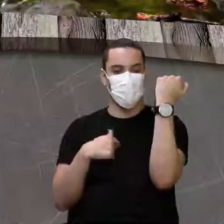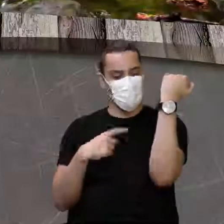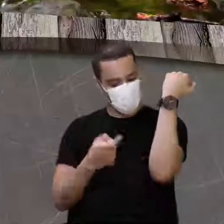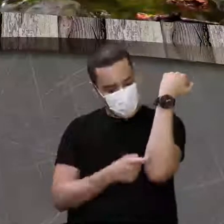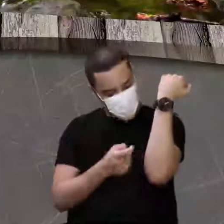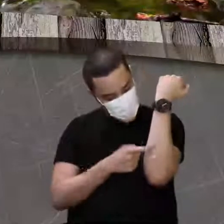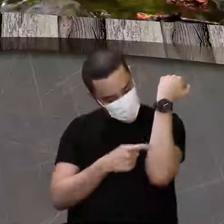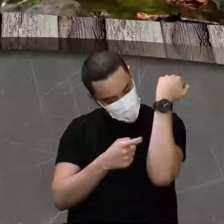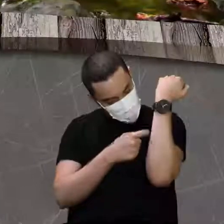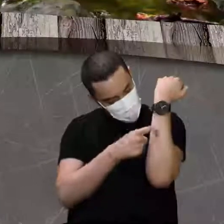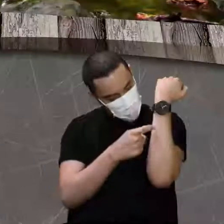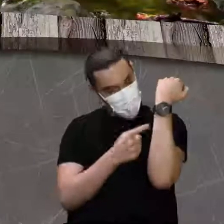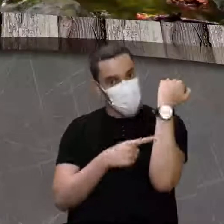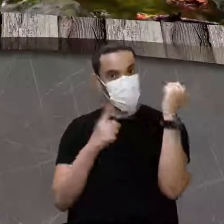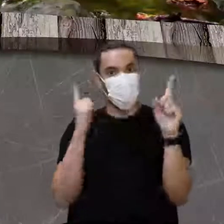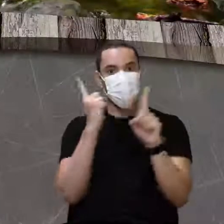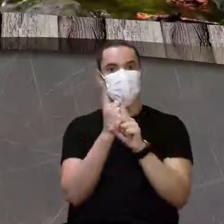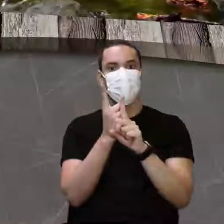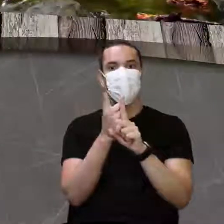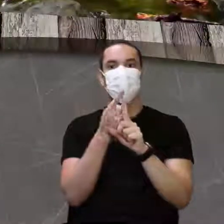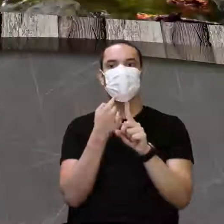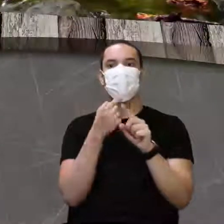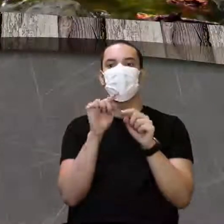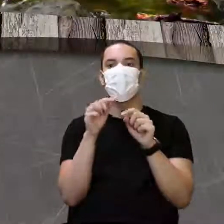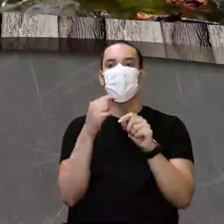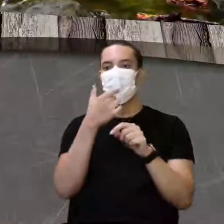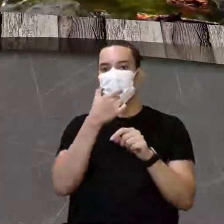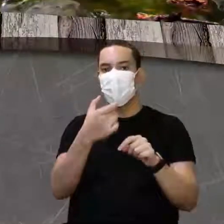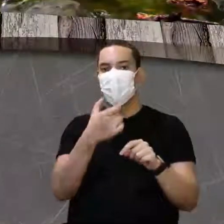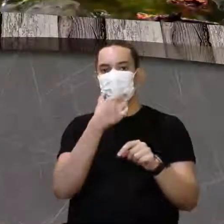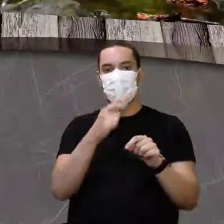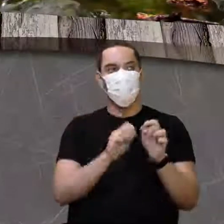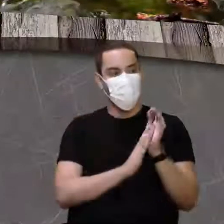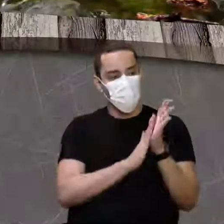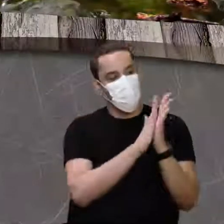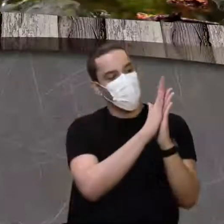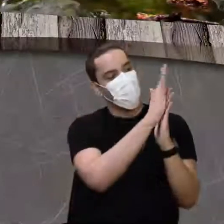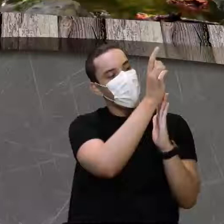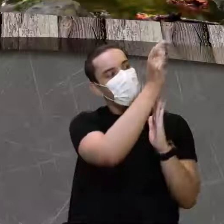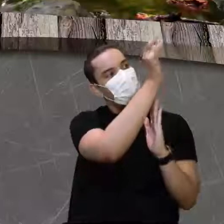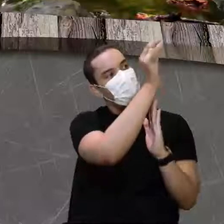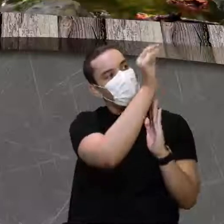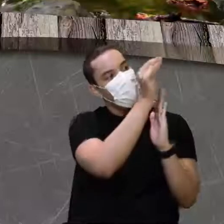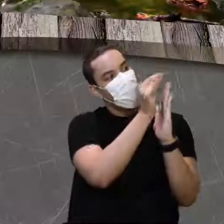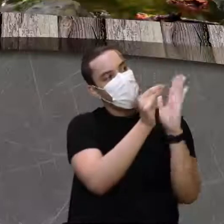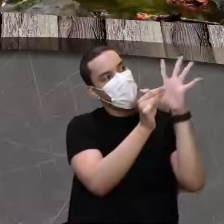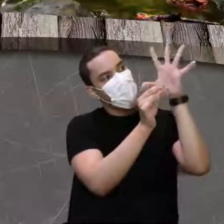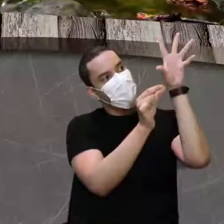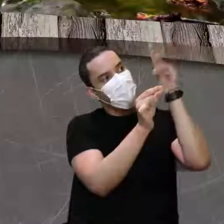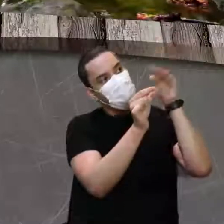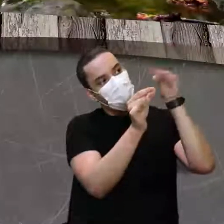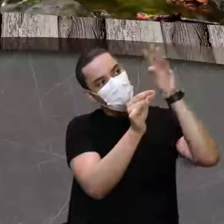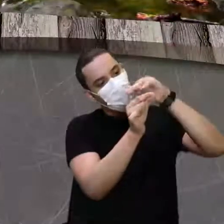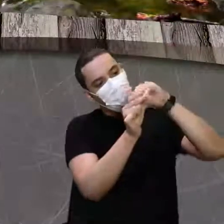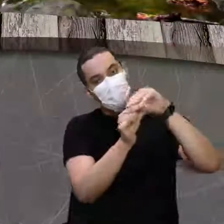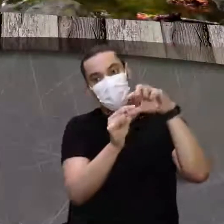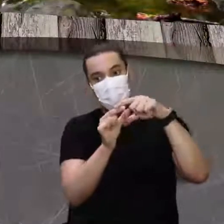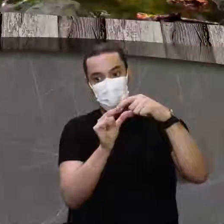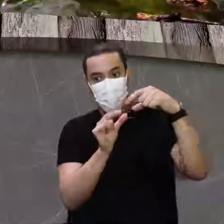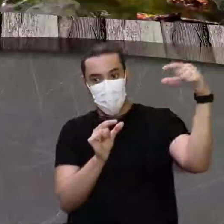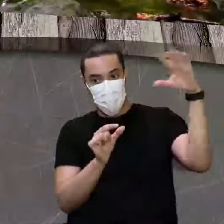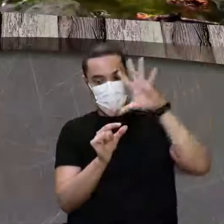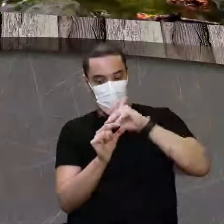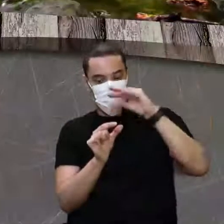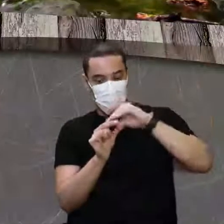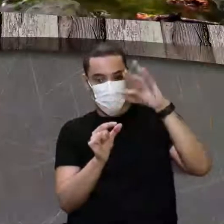suas garras e aí eles projetam a sua língua tem uma substância mucosa que gruda. Então